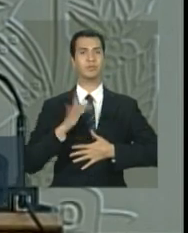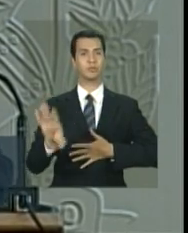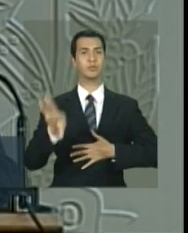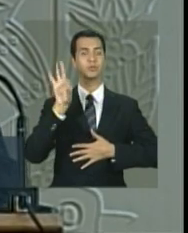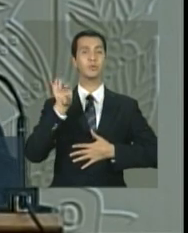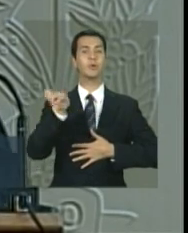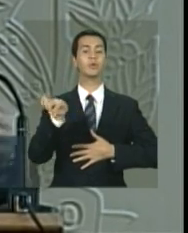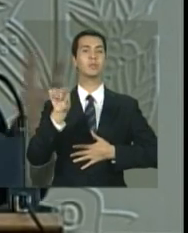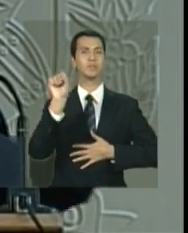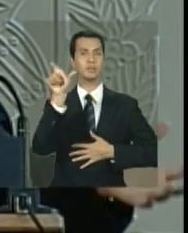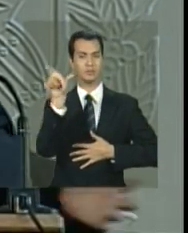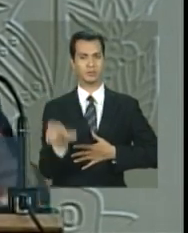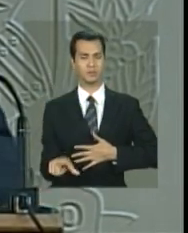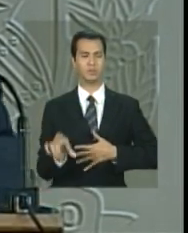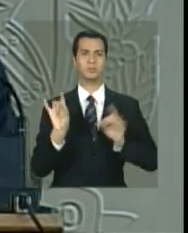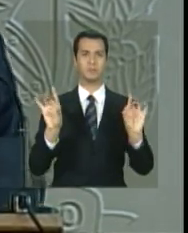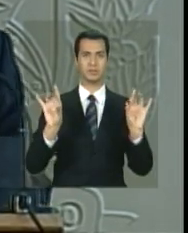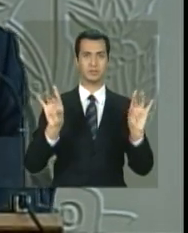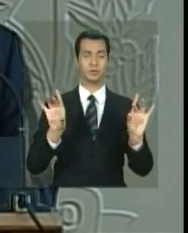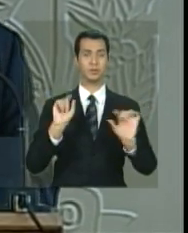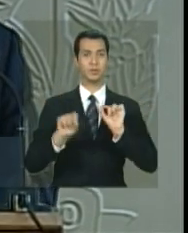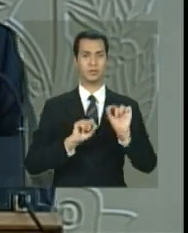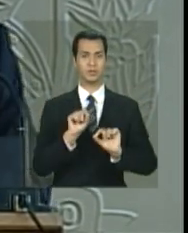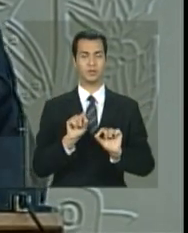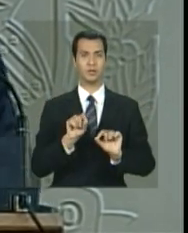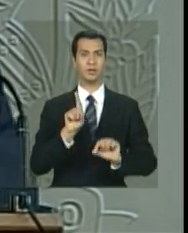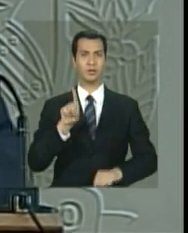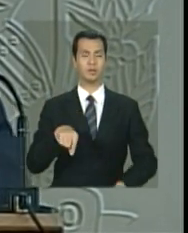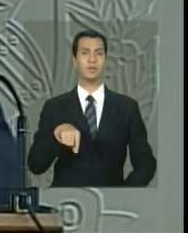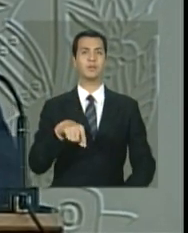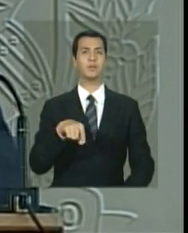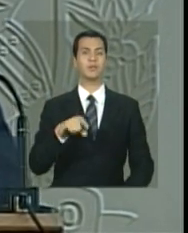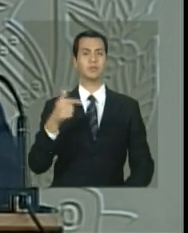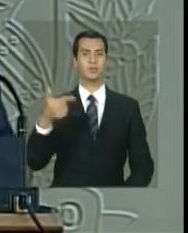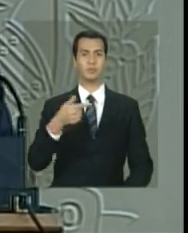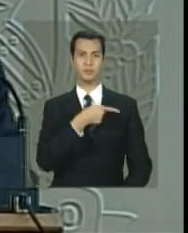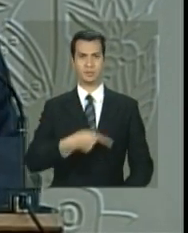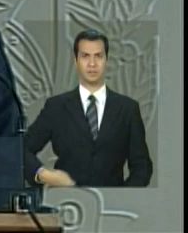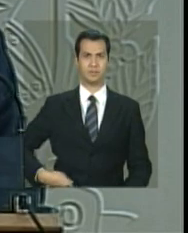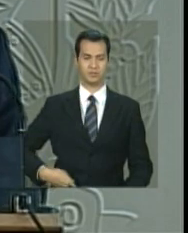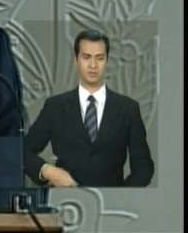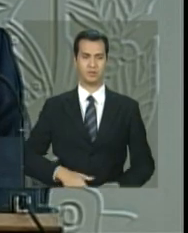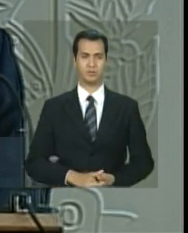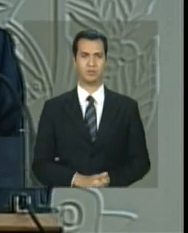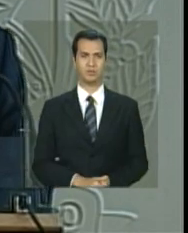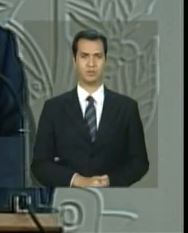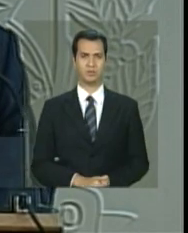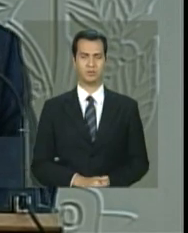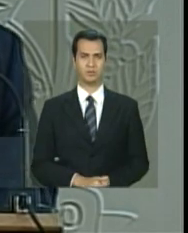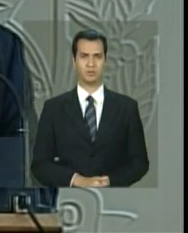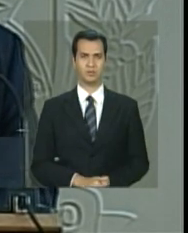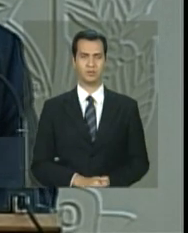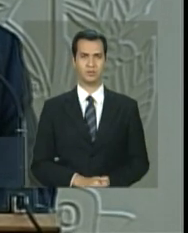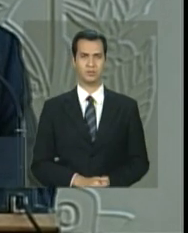para saudar os queridos homenageados o vice-presidente da República, que também tem uma história